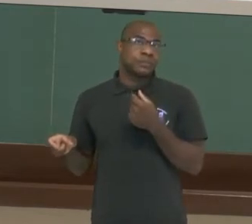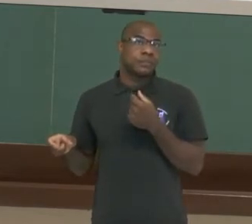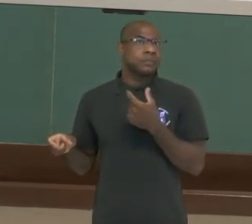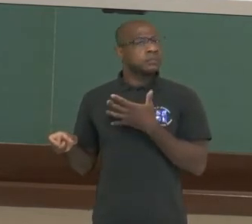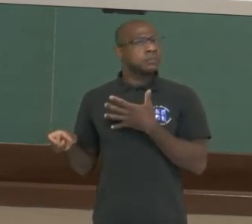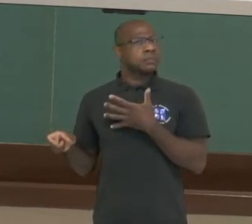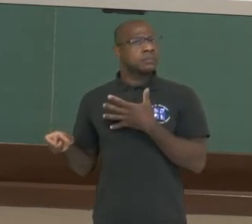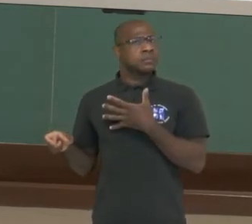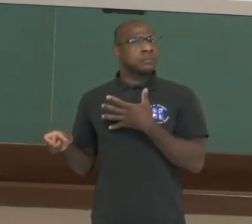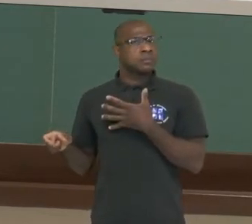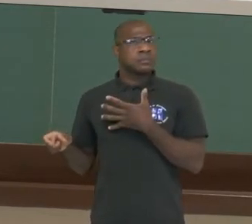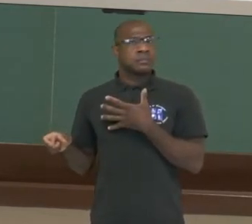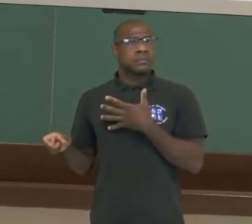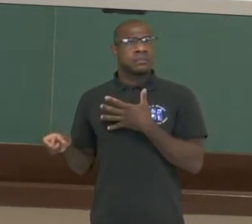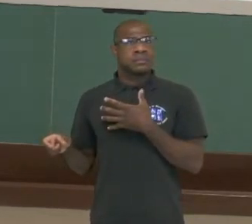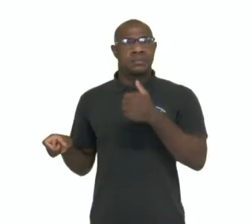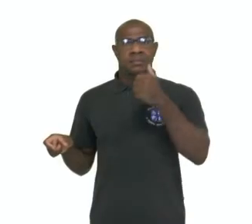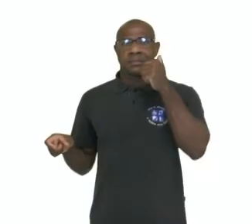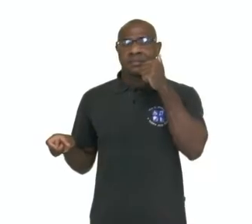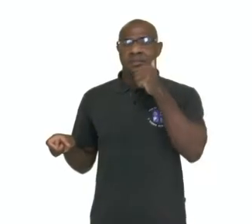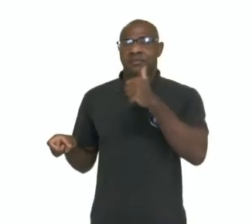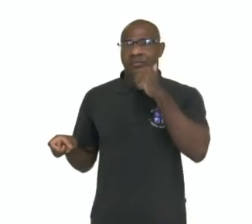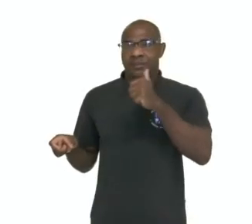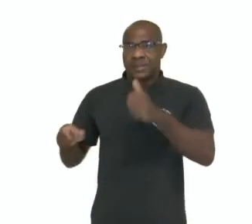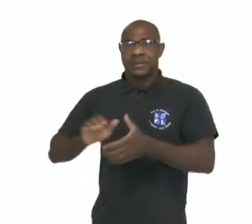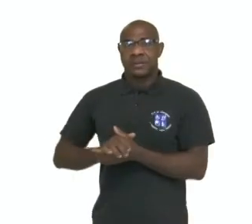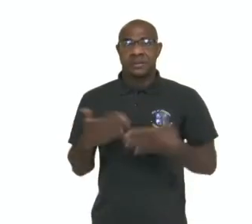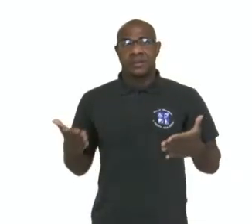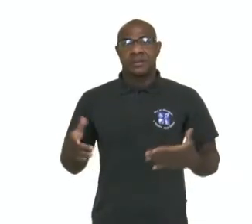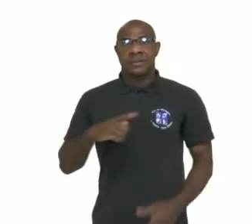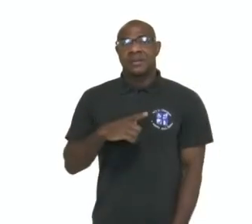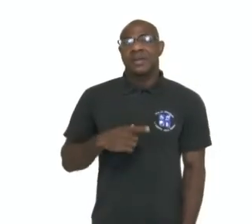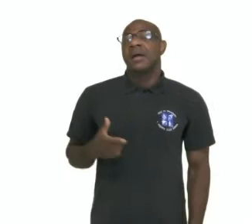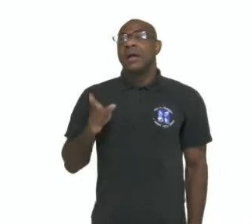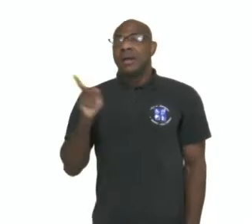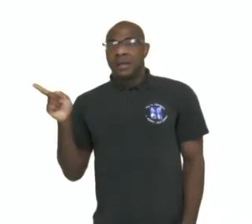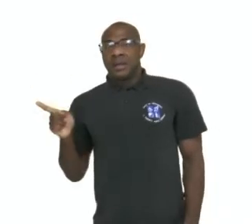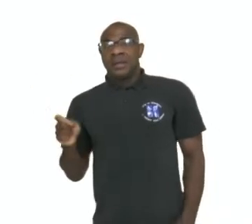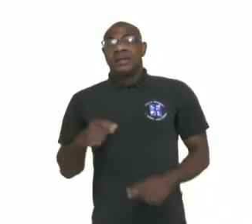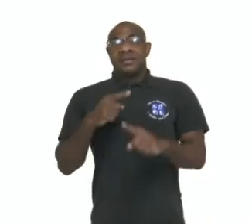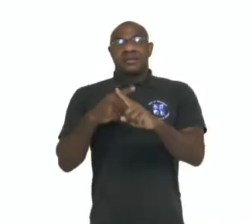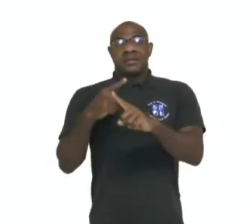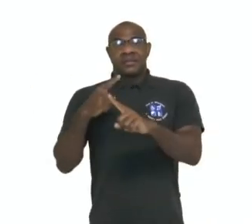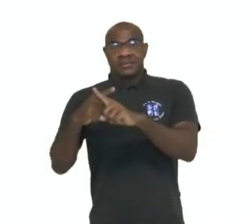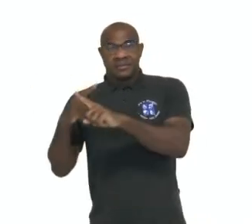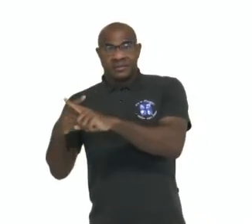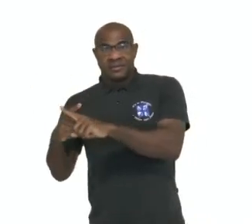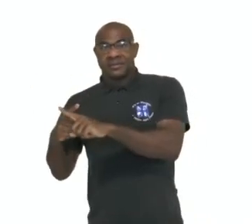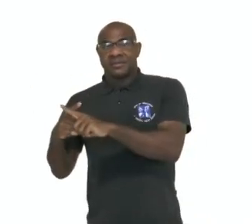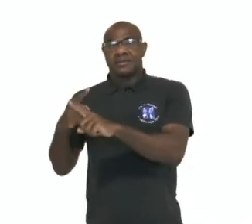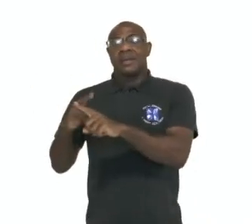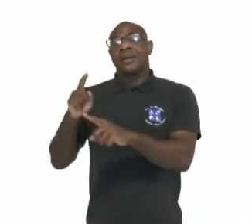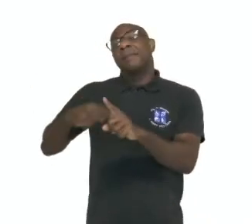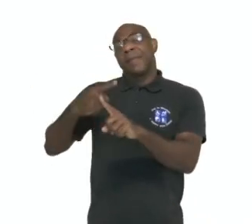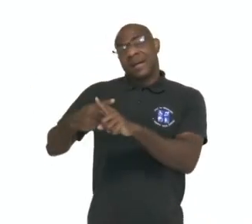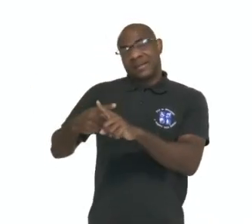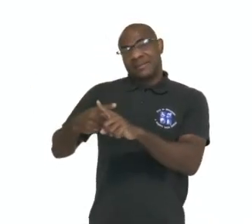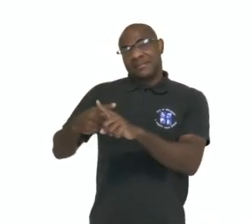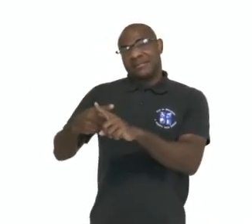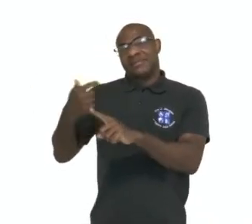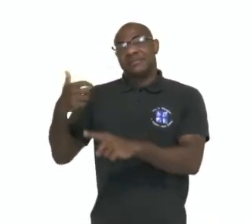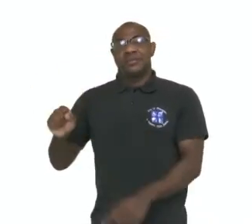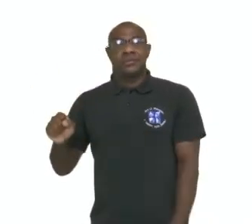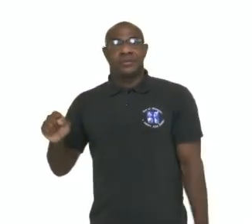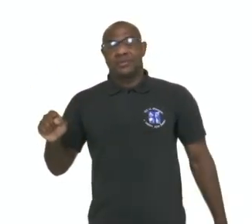Então, 47 cromossomos, sexo feminino, XX, mais 18, porque é